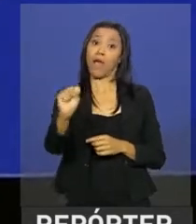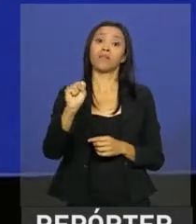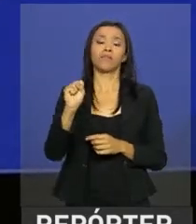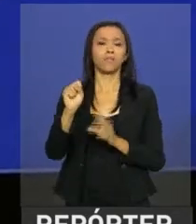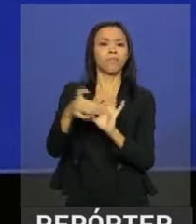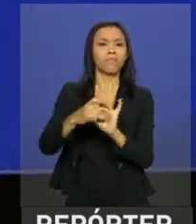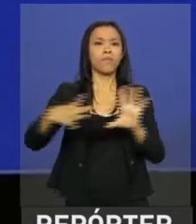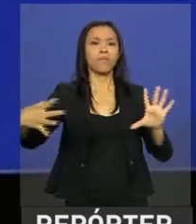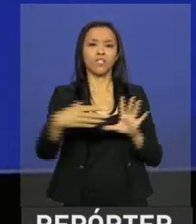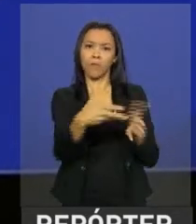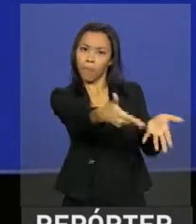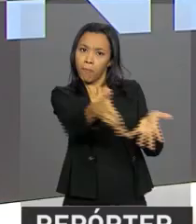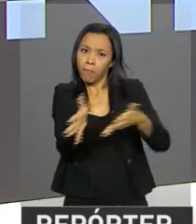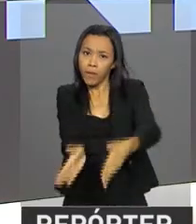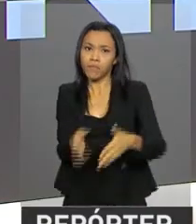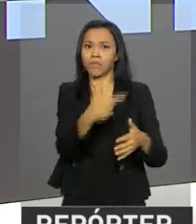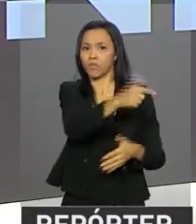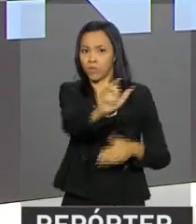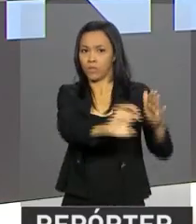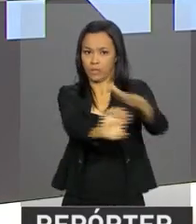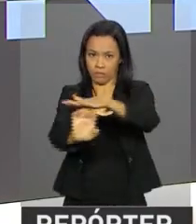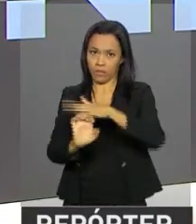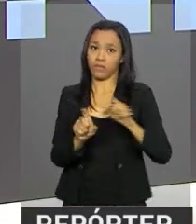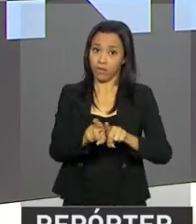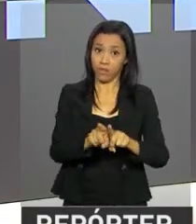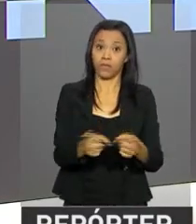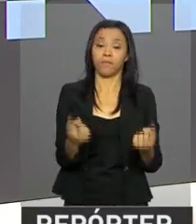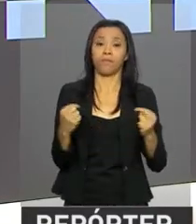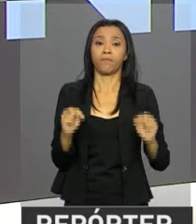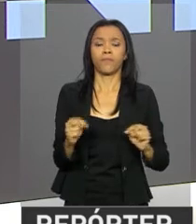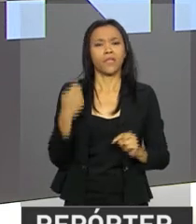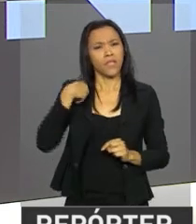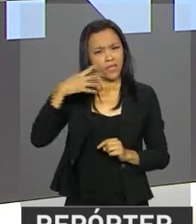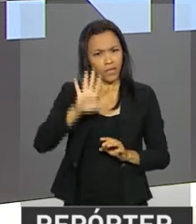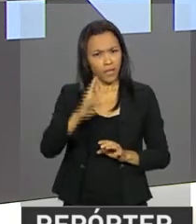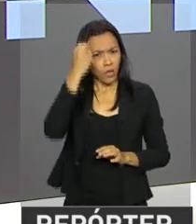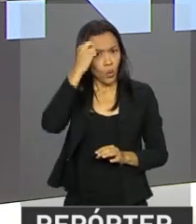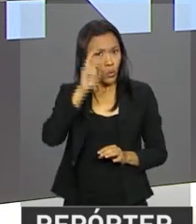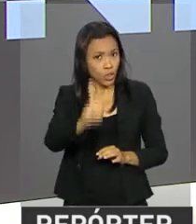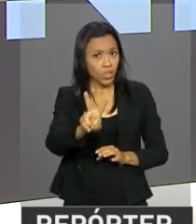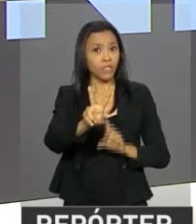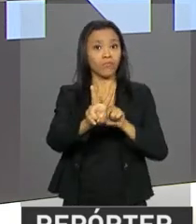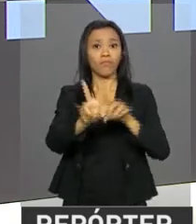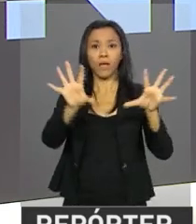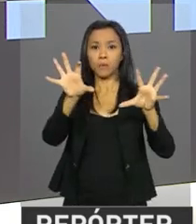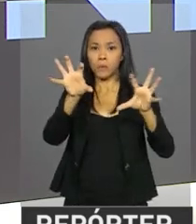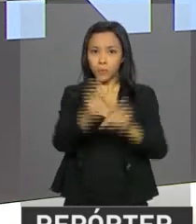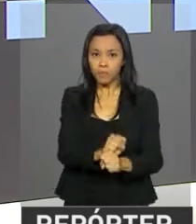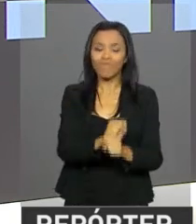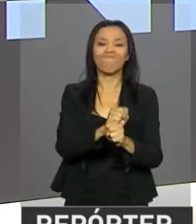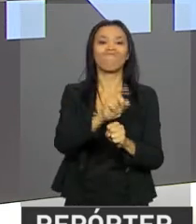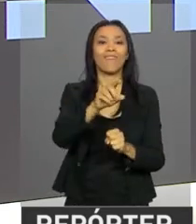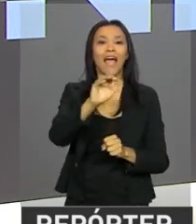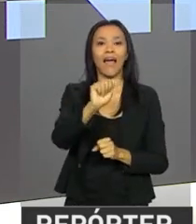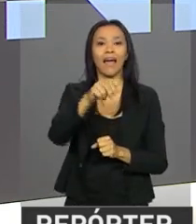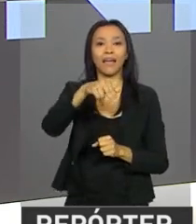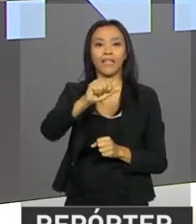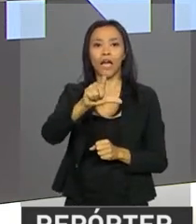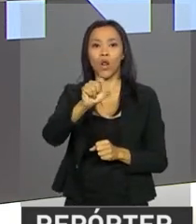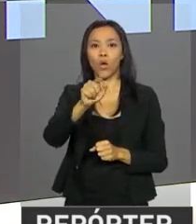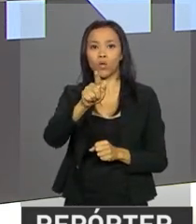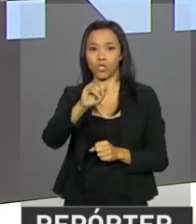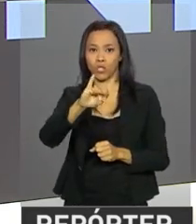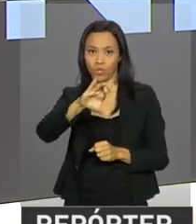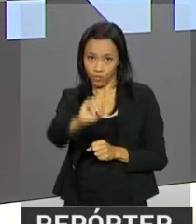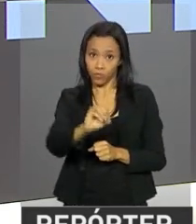iniciativa privada. Daqui a 2 dias será desligado o sinal analógico das televisões no Distrito Federal e